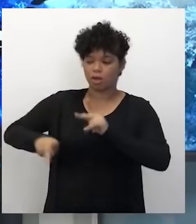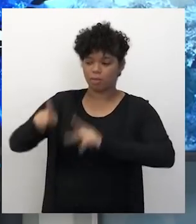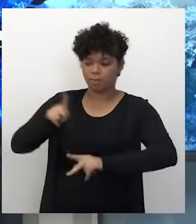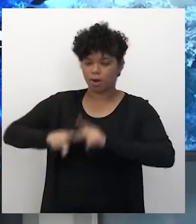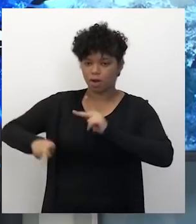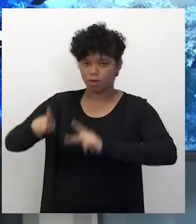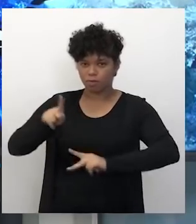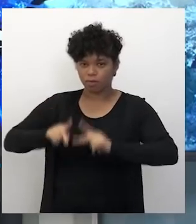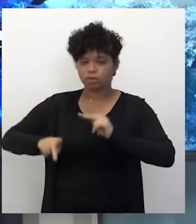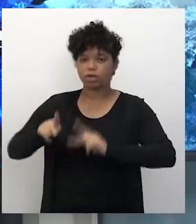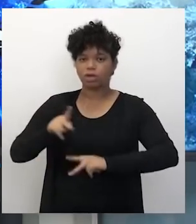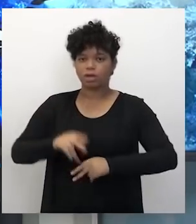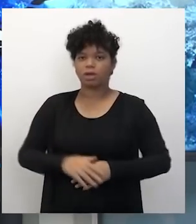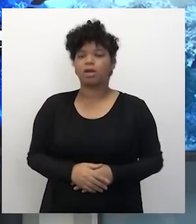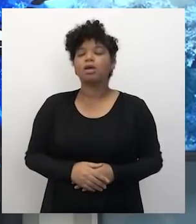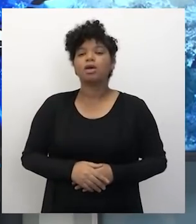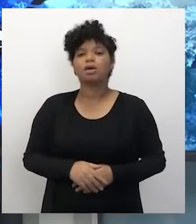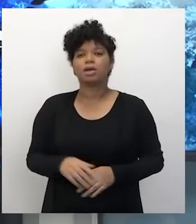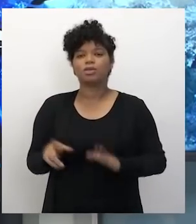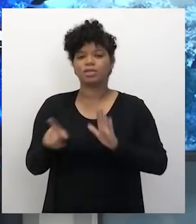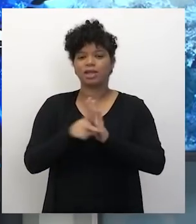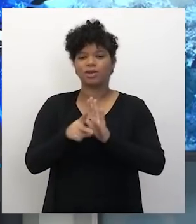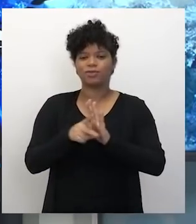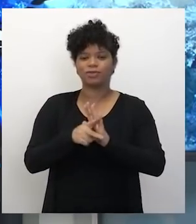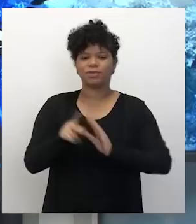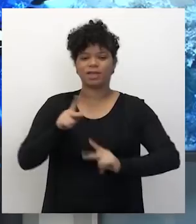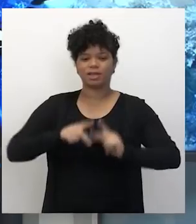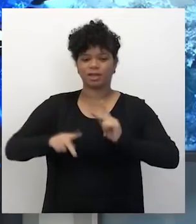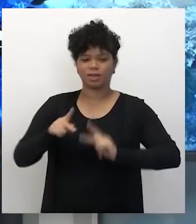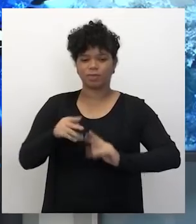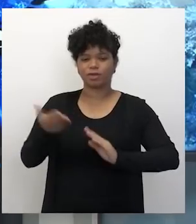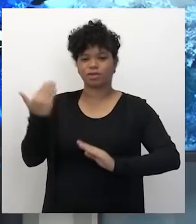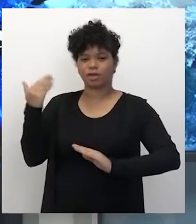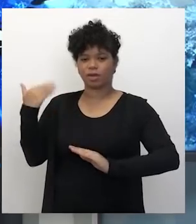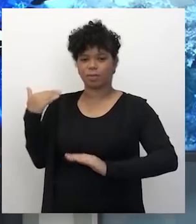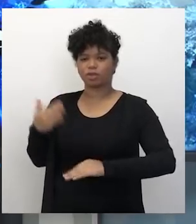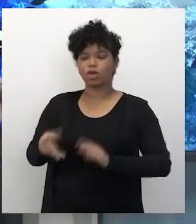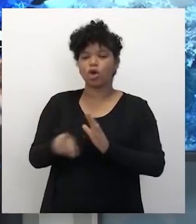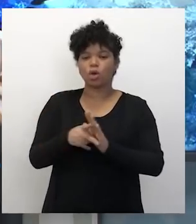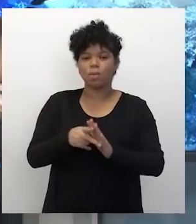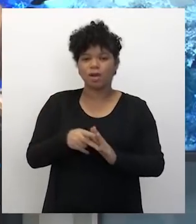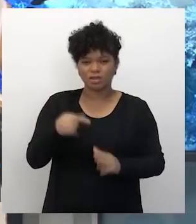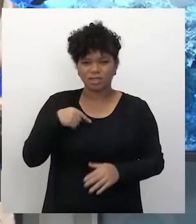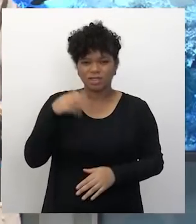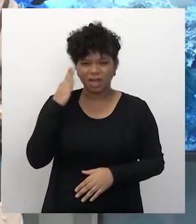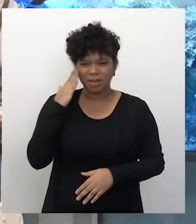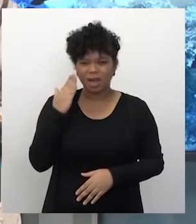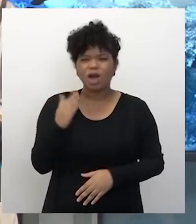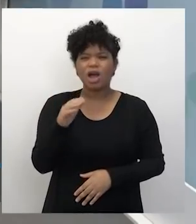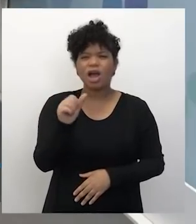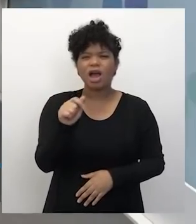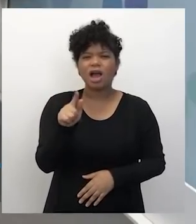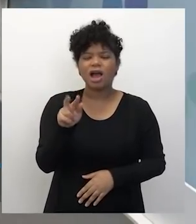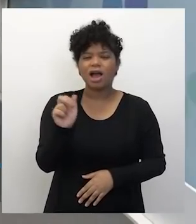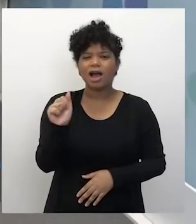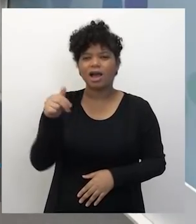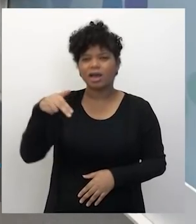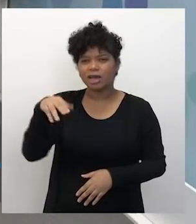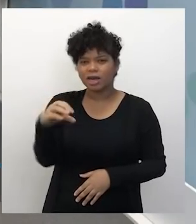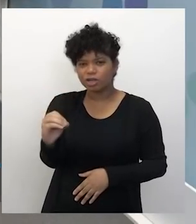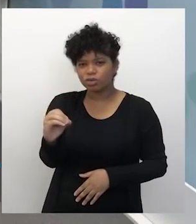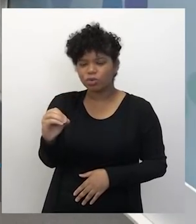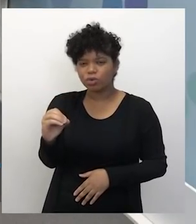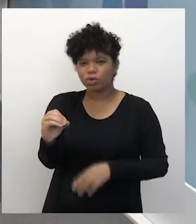que existiam antes da escrita eram os povos ágrafos. Você conhece esse termo, proágrafos? Que não